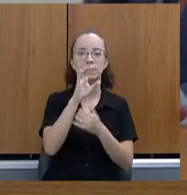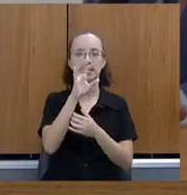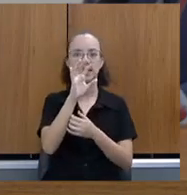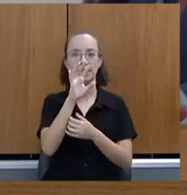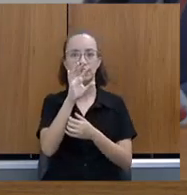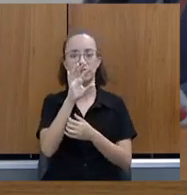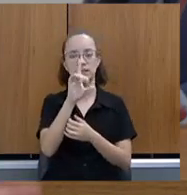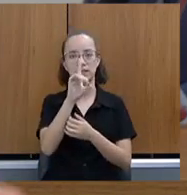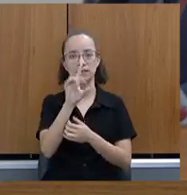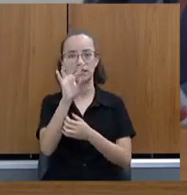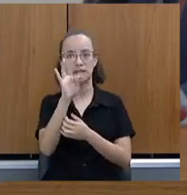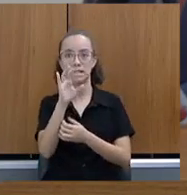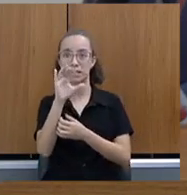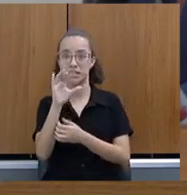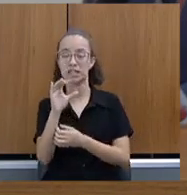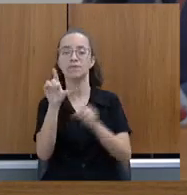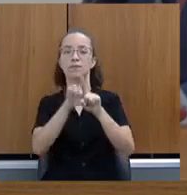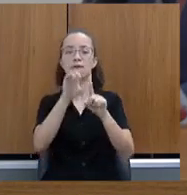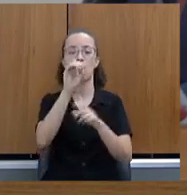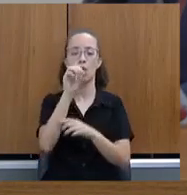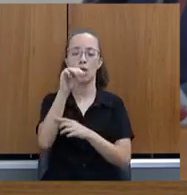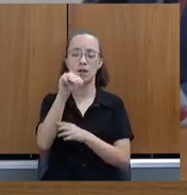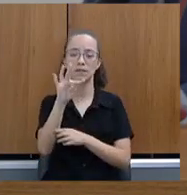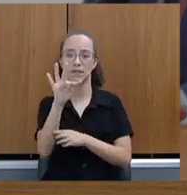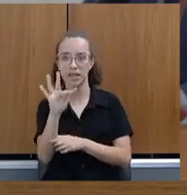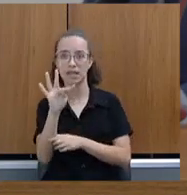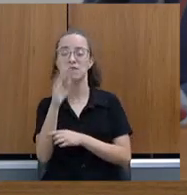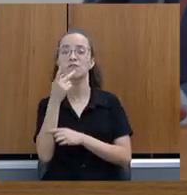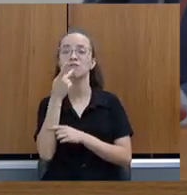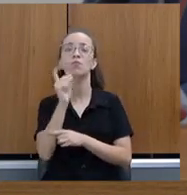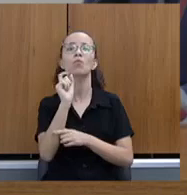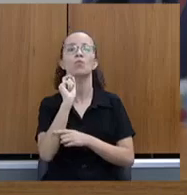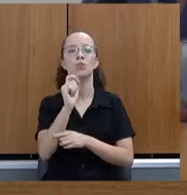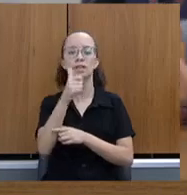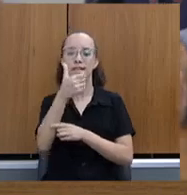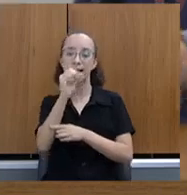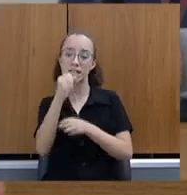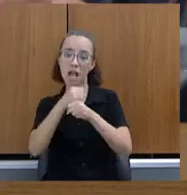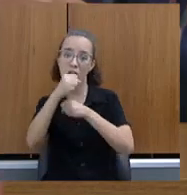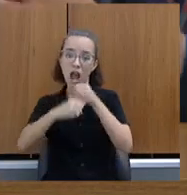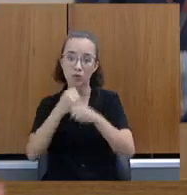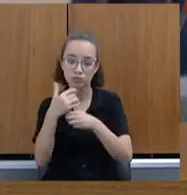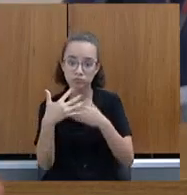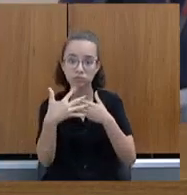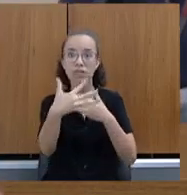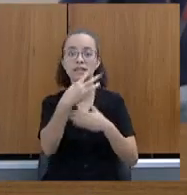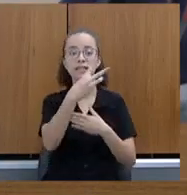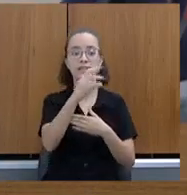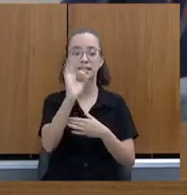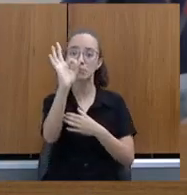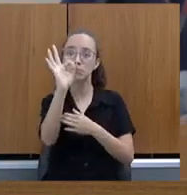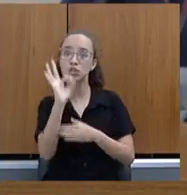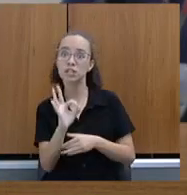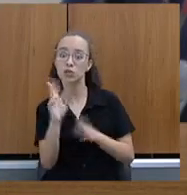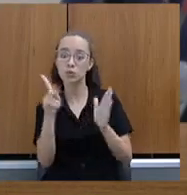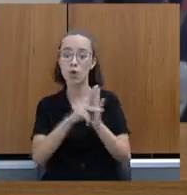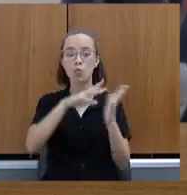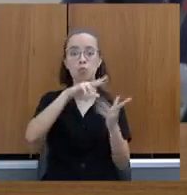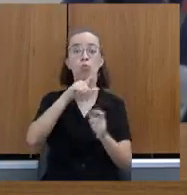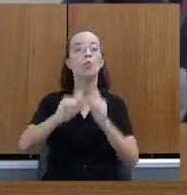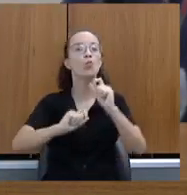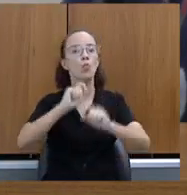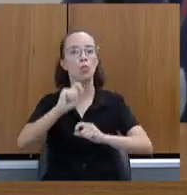mundial de turismo da omt não conta que nos próximos 10 anos 30% dos empregos do mundo